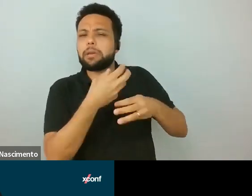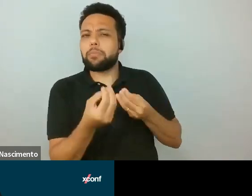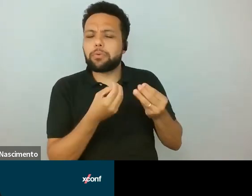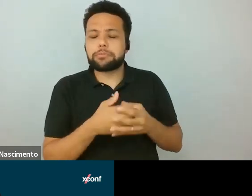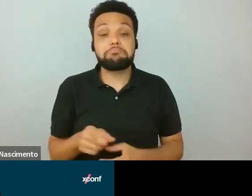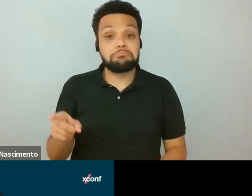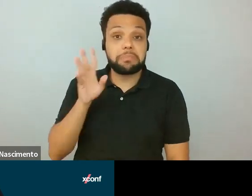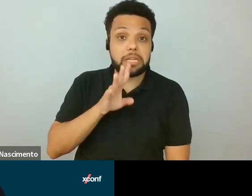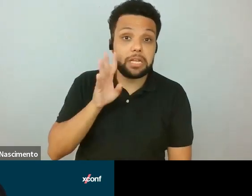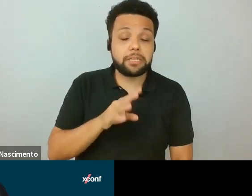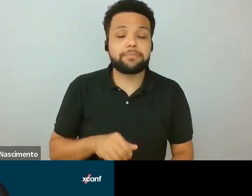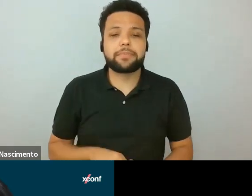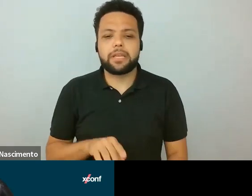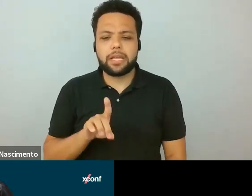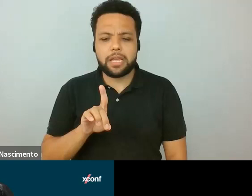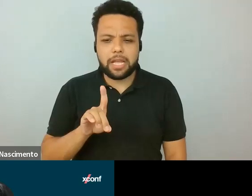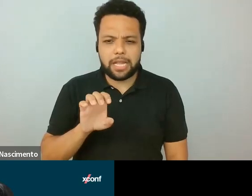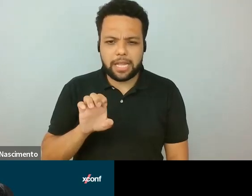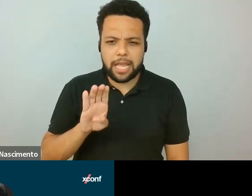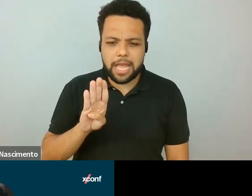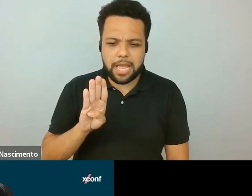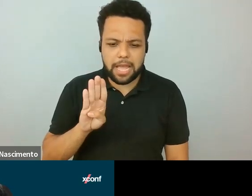legal. Para fazer debug, o que eu